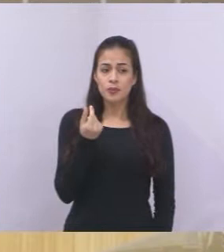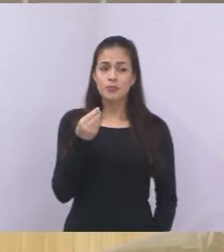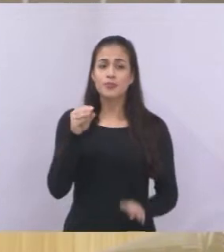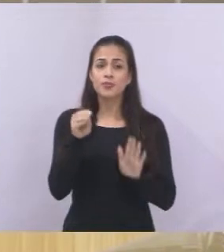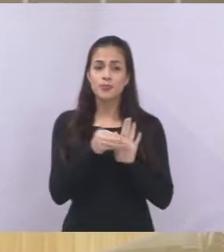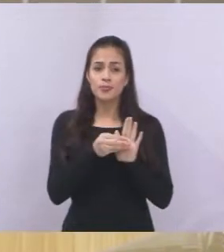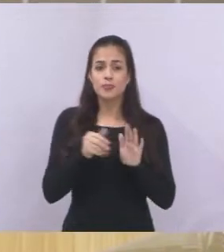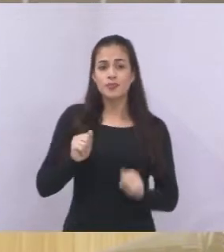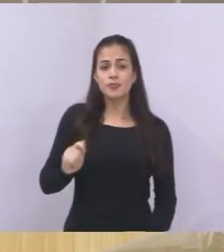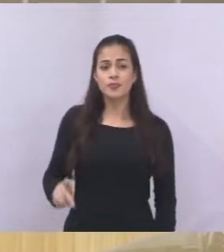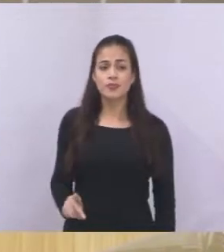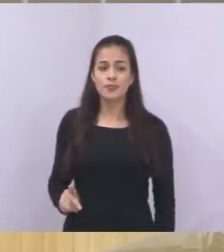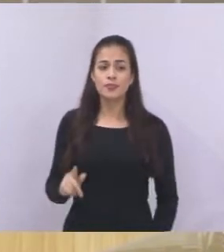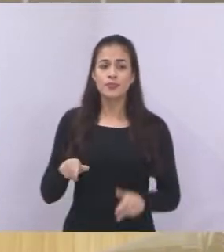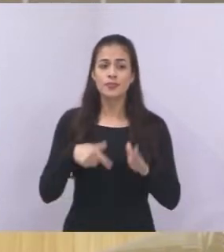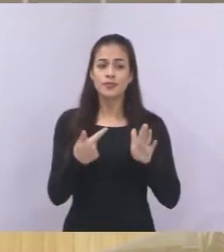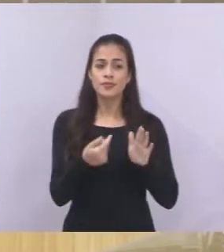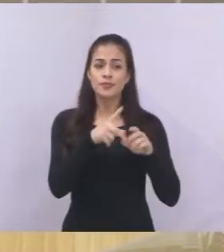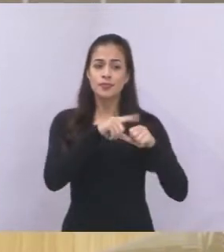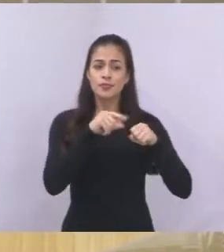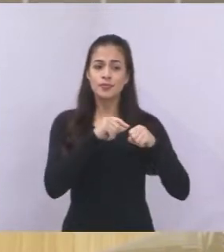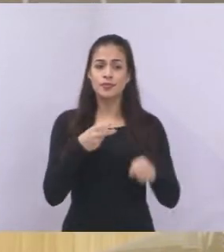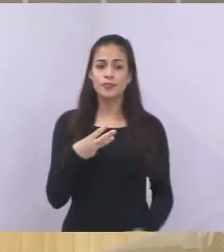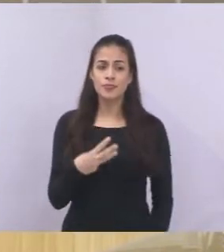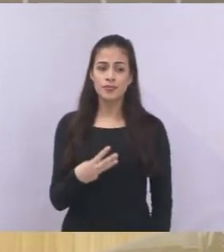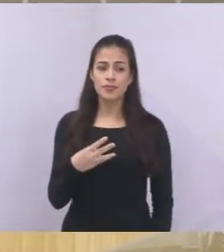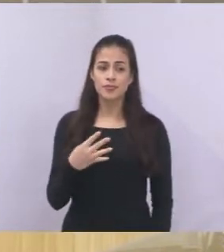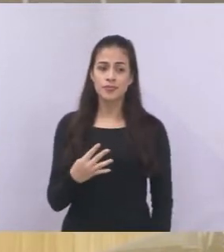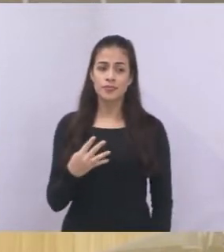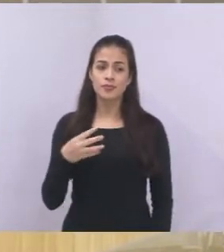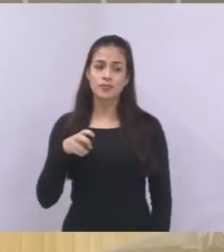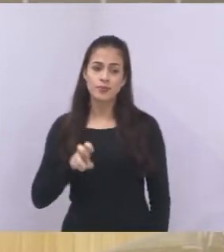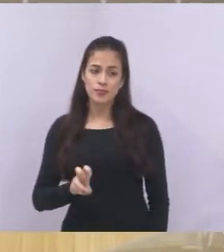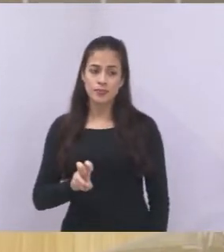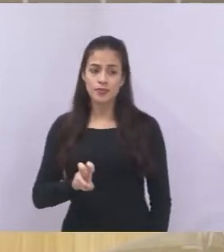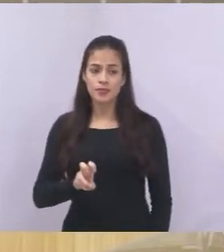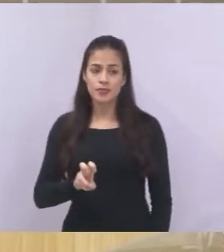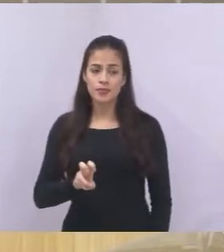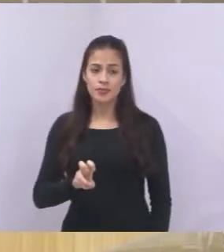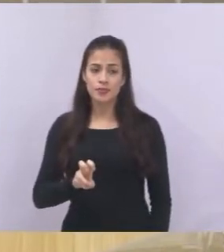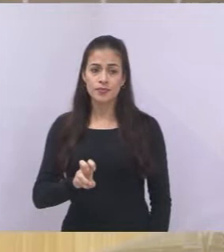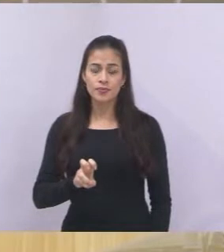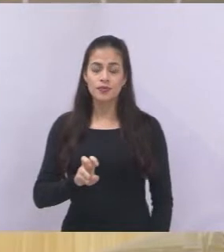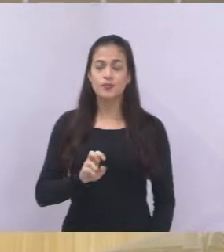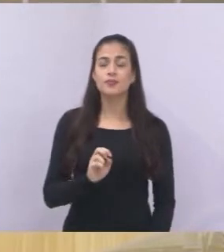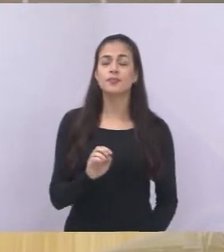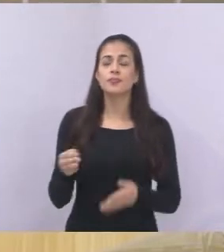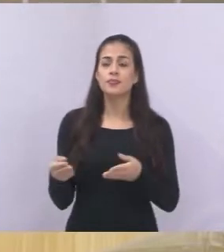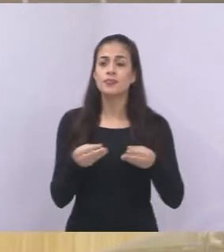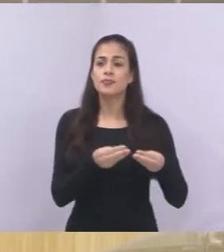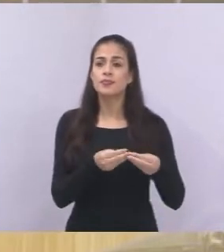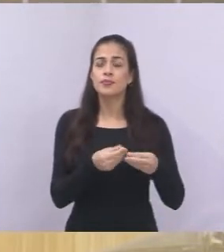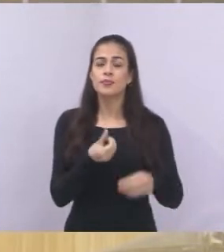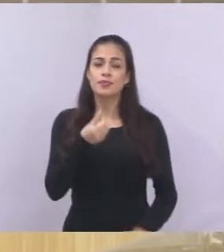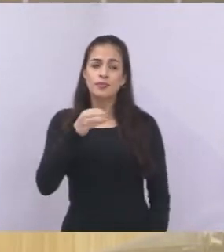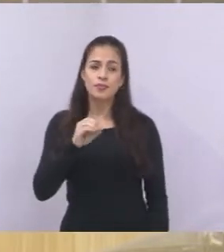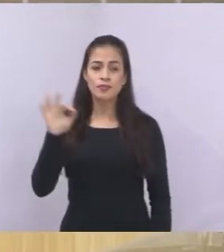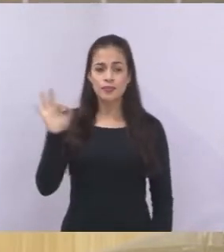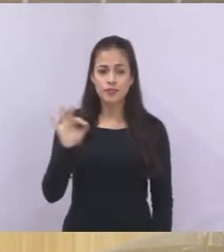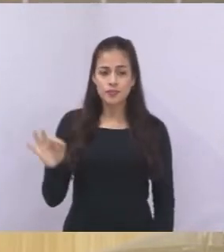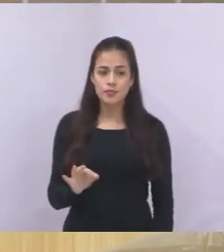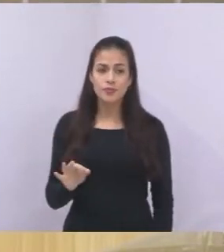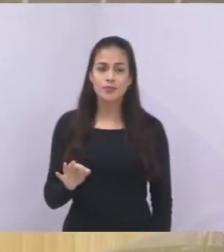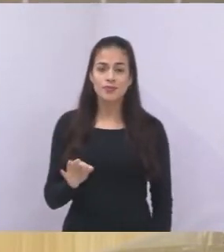se referem ao artigo 3º, 4º e 5º corresponderá a 60% da média aritmética